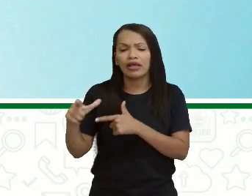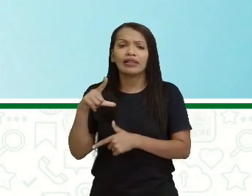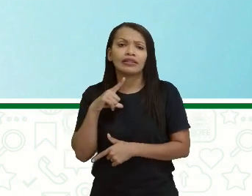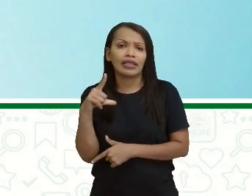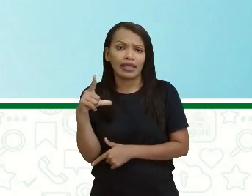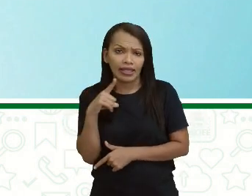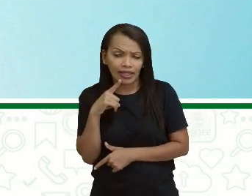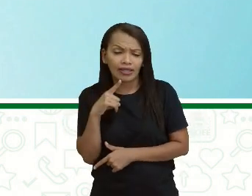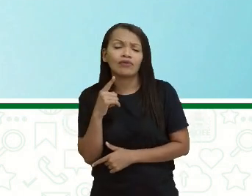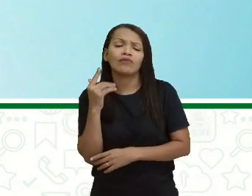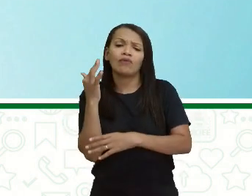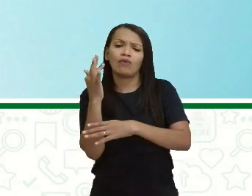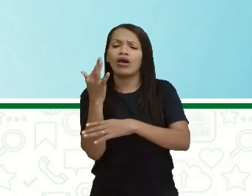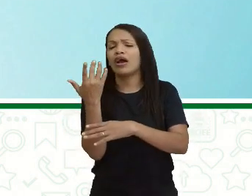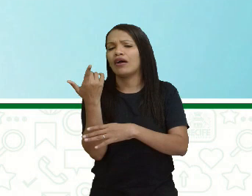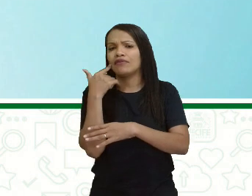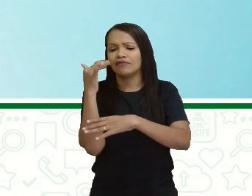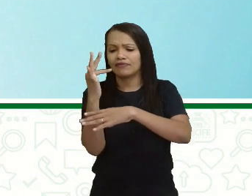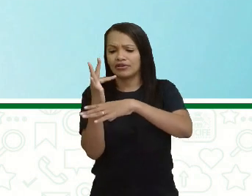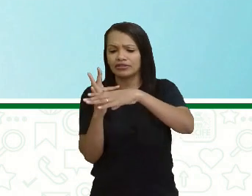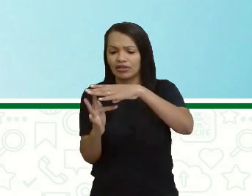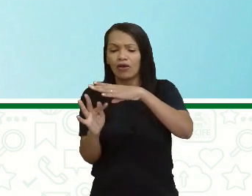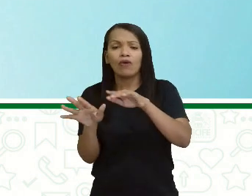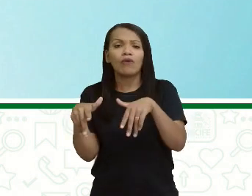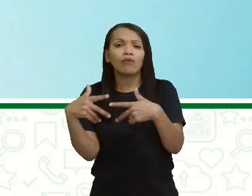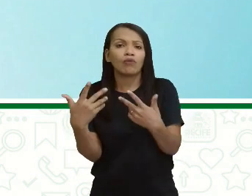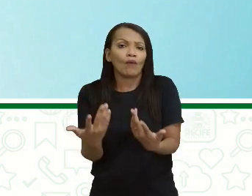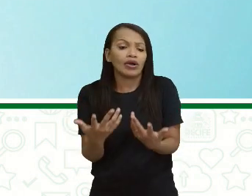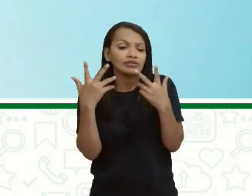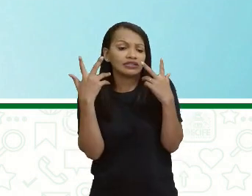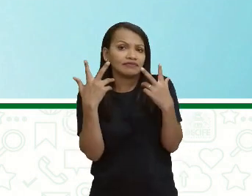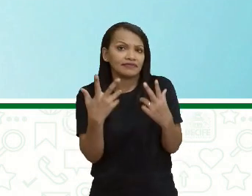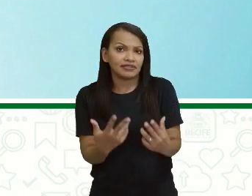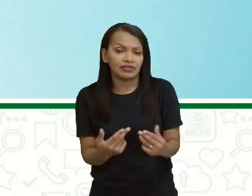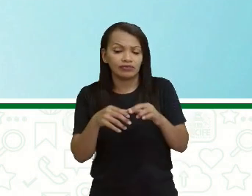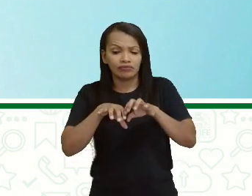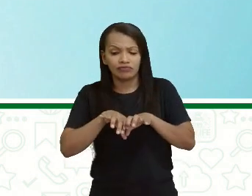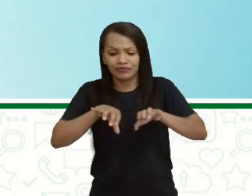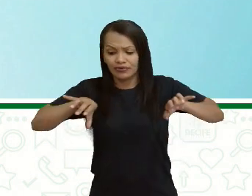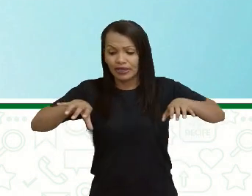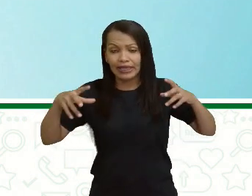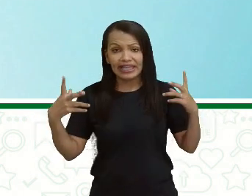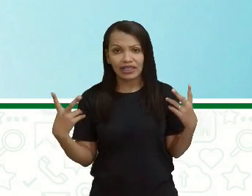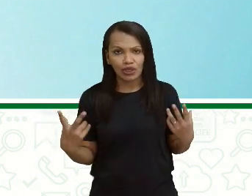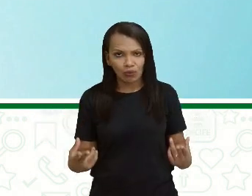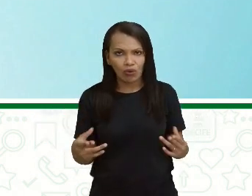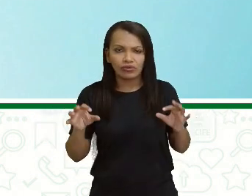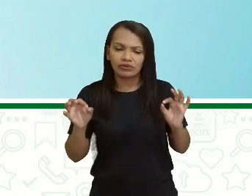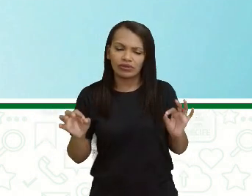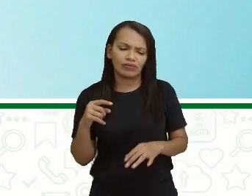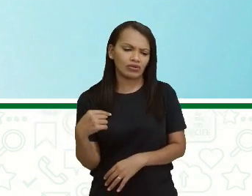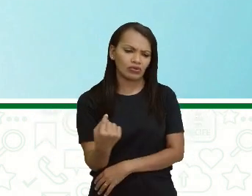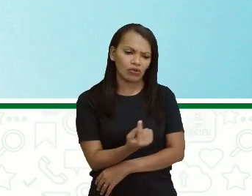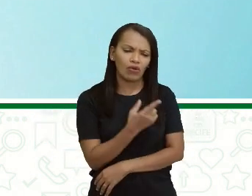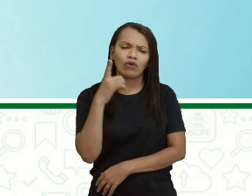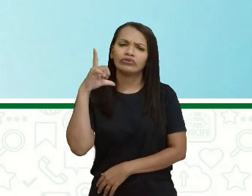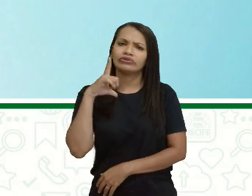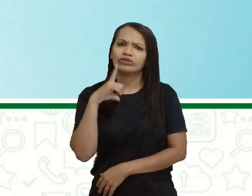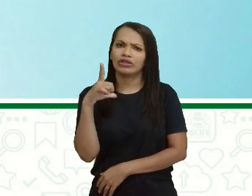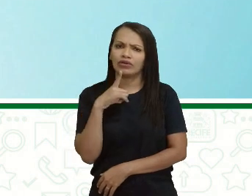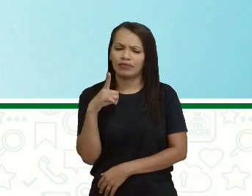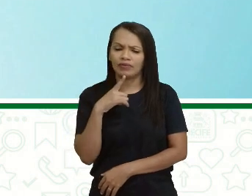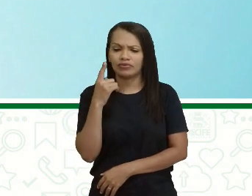fração quando o inteiro está dividido em partes iguais. Então, quando nós temos